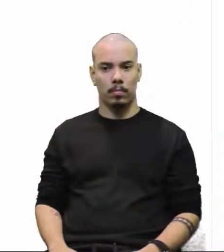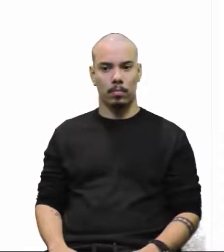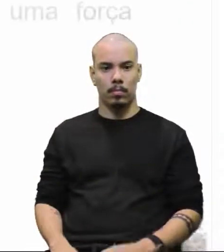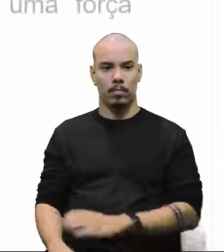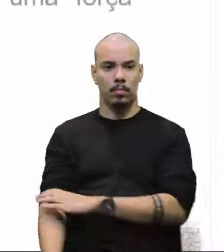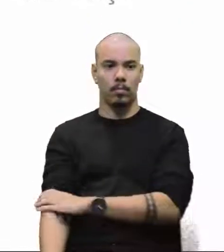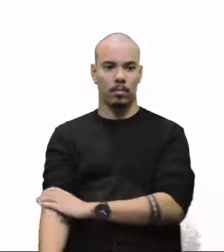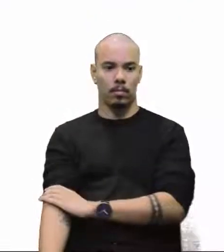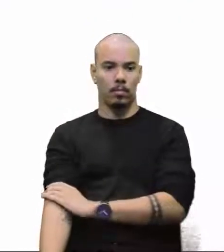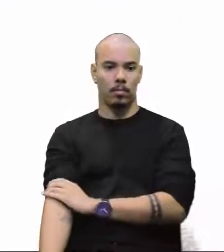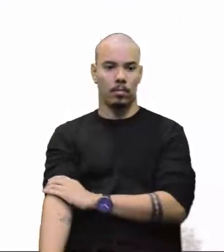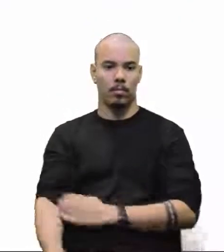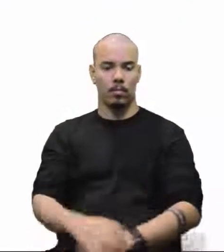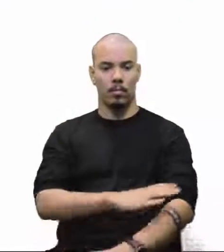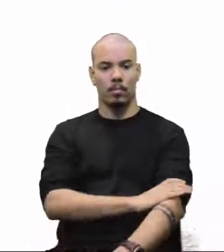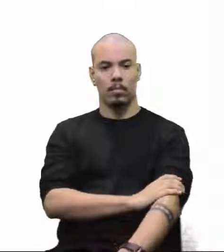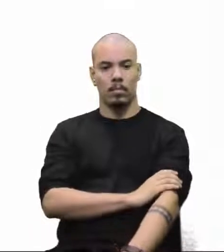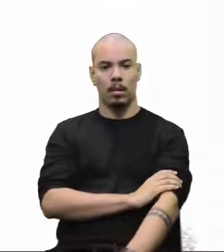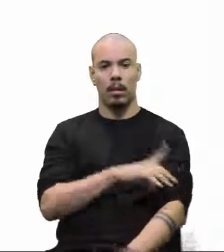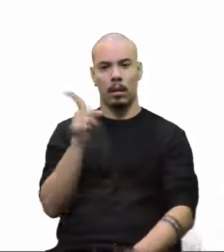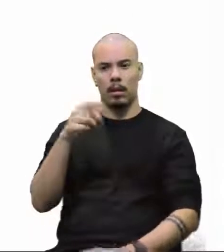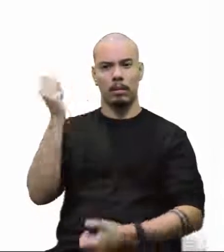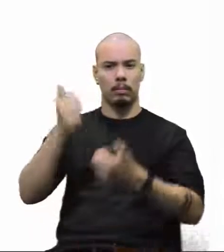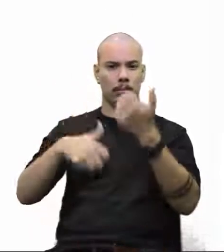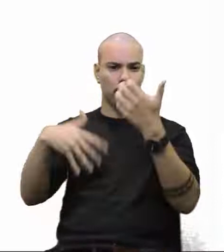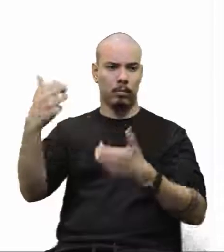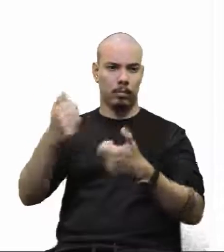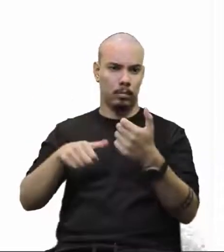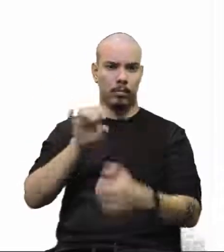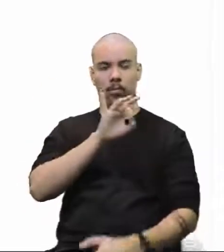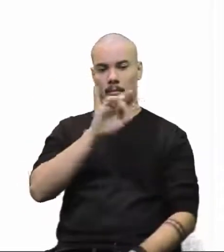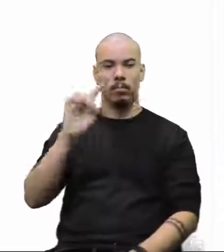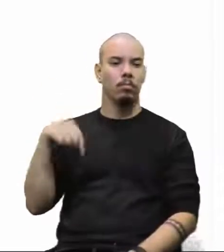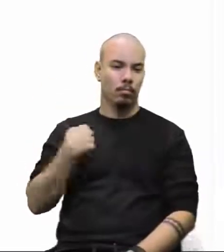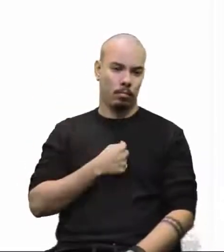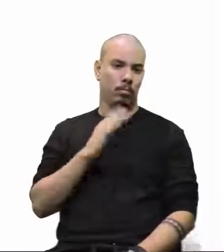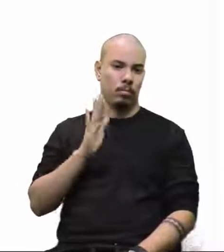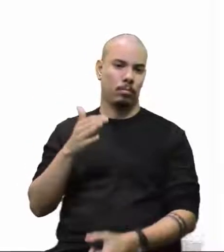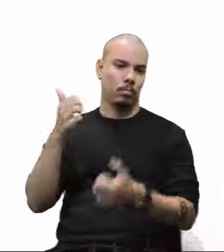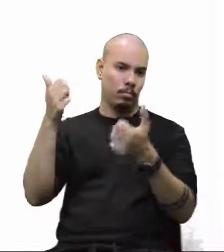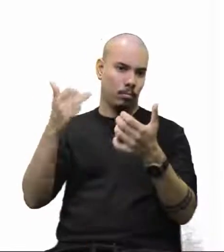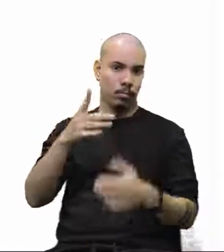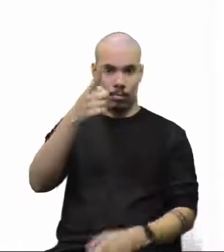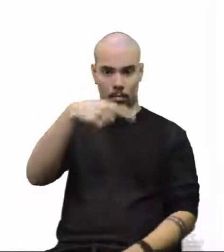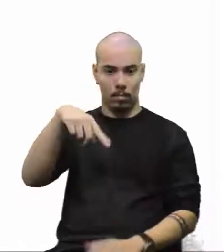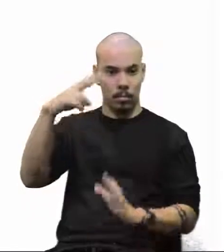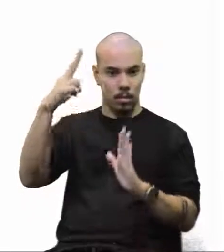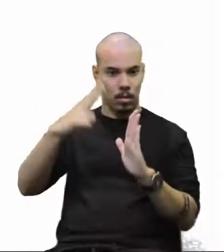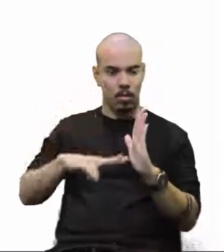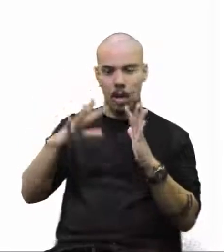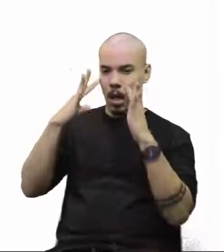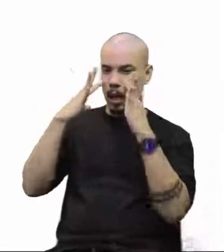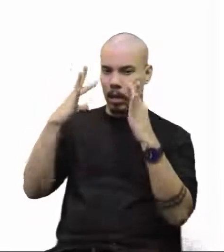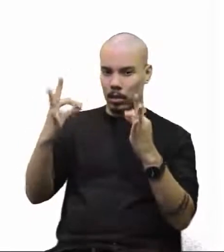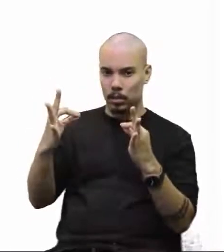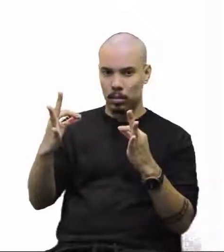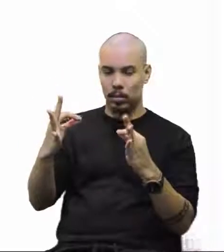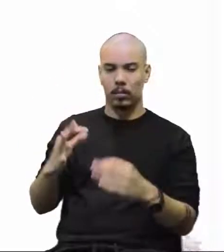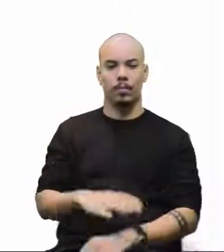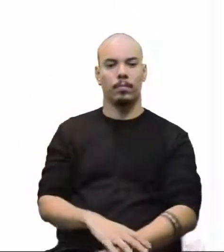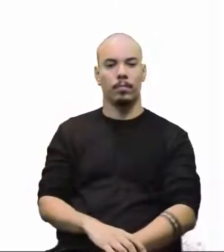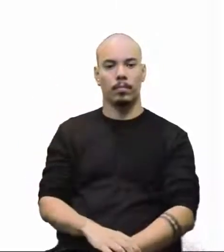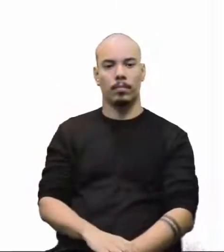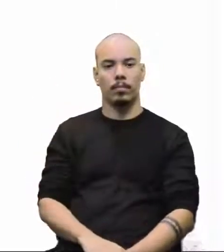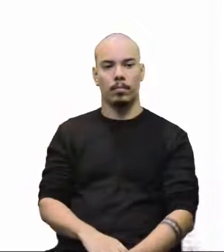Então, é só a explicação de cada uma para você, né? Nós já falamos, mas aí fica para você ficar atento aí, né?